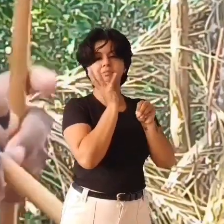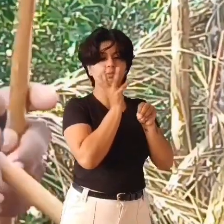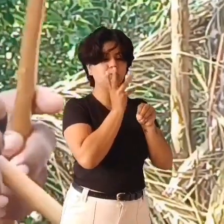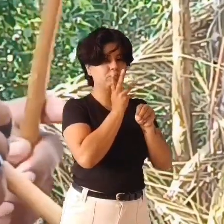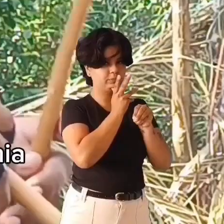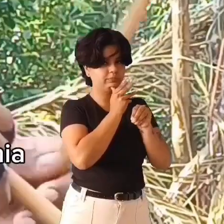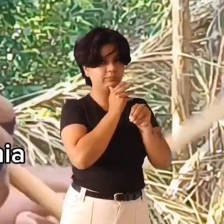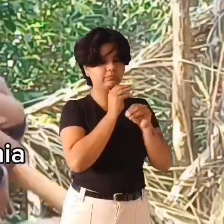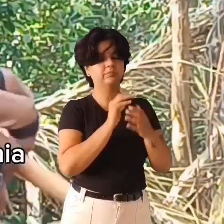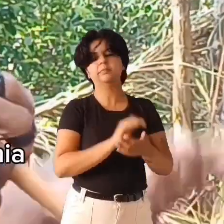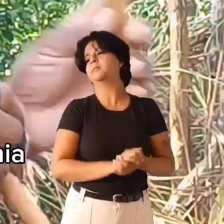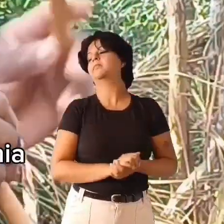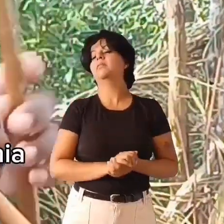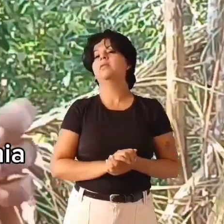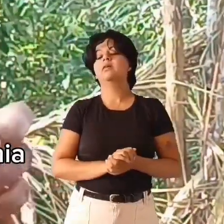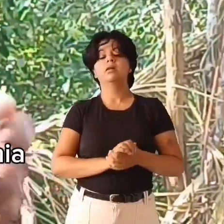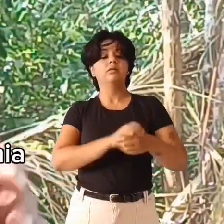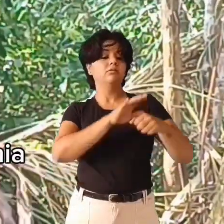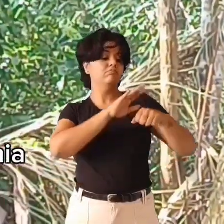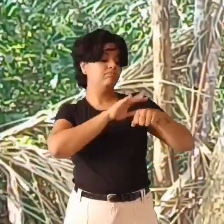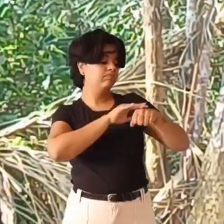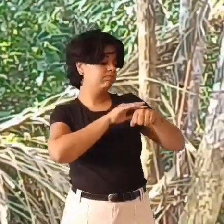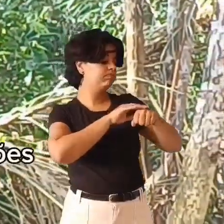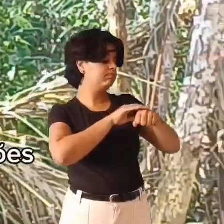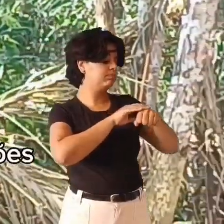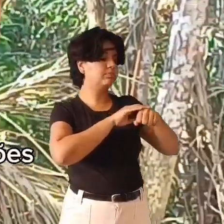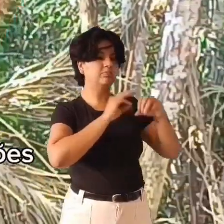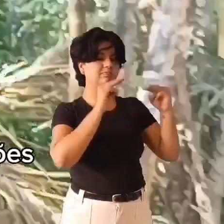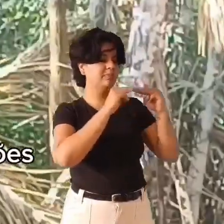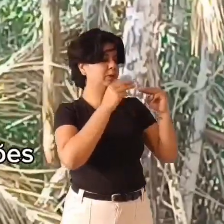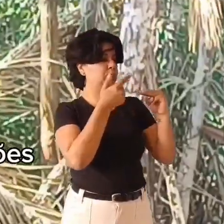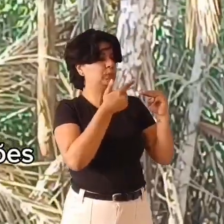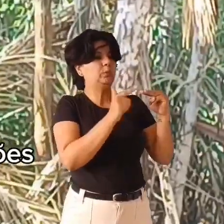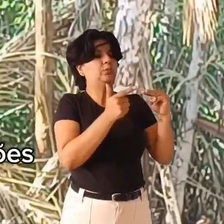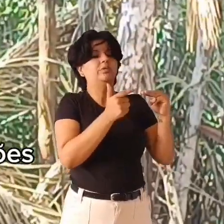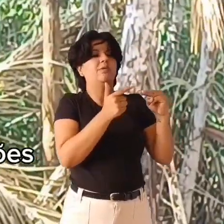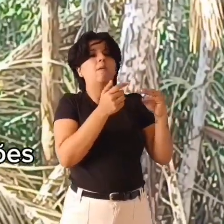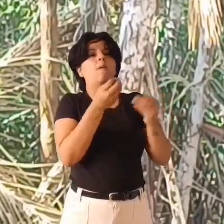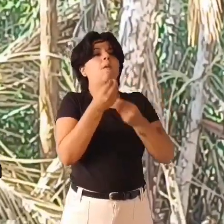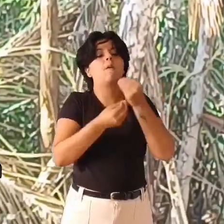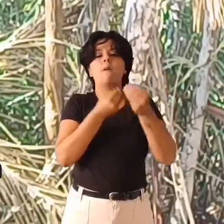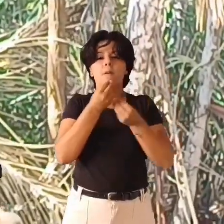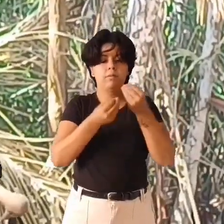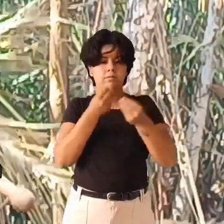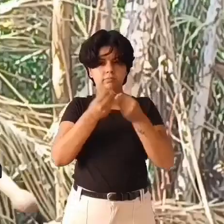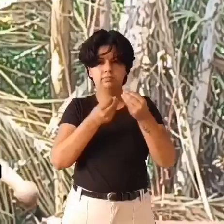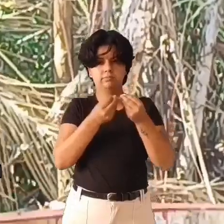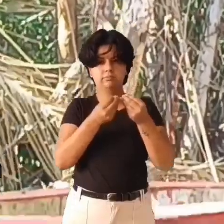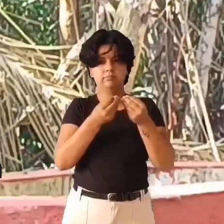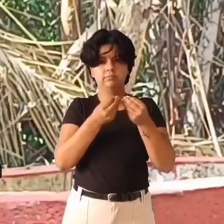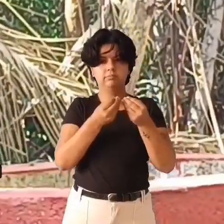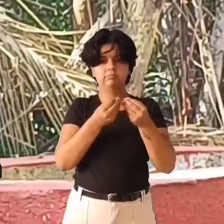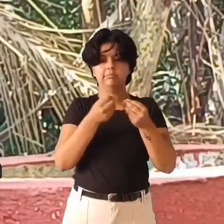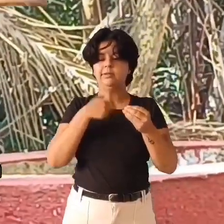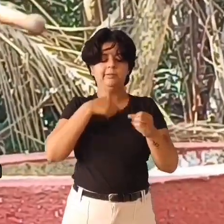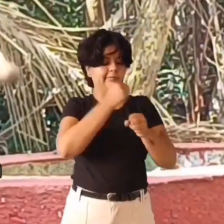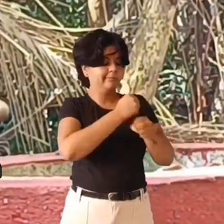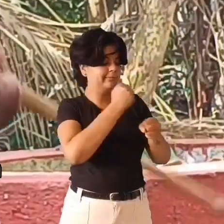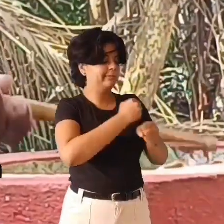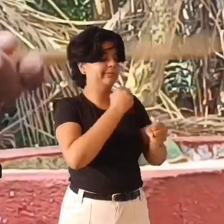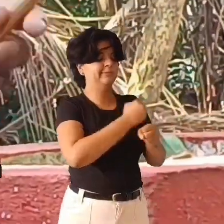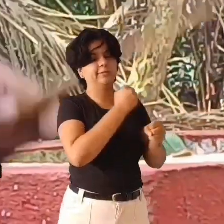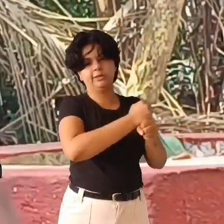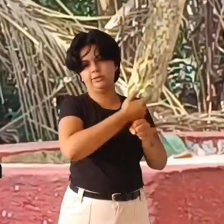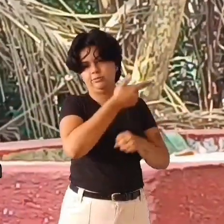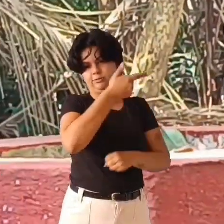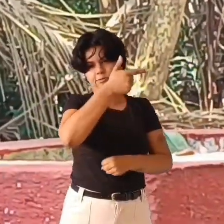ruiu justamente na época da grande epidemia. E os mazaganenses não tiveram condições pelo tamanho dela, não tiveram condições